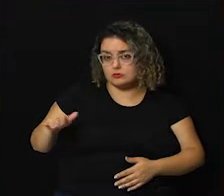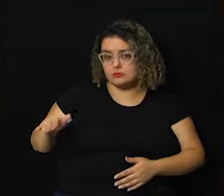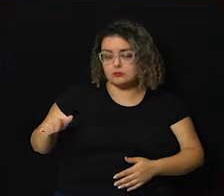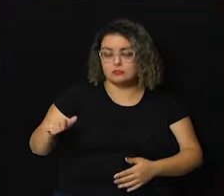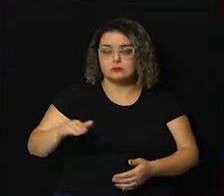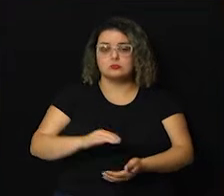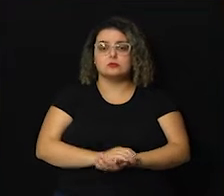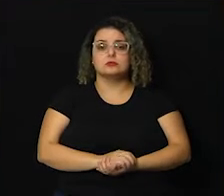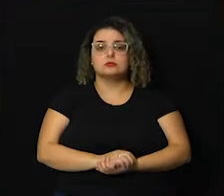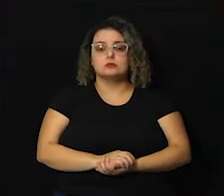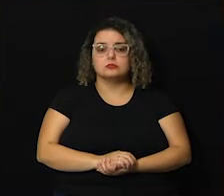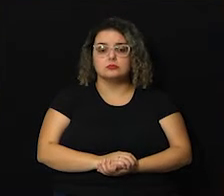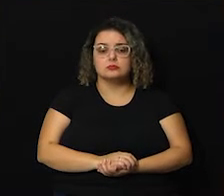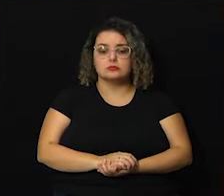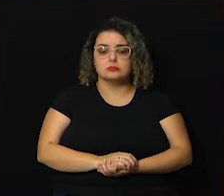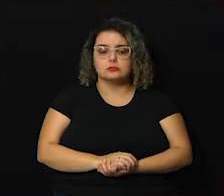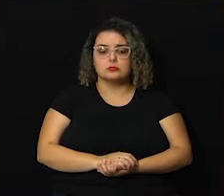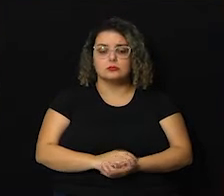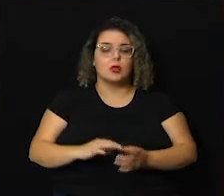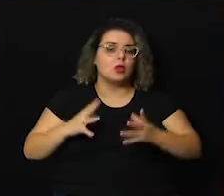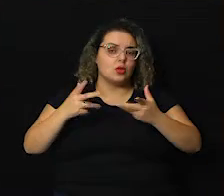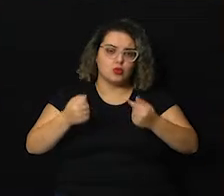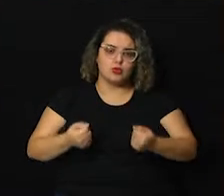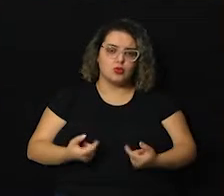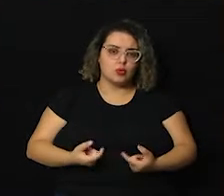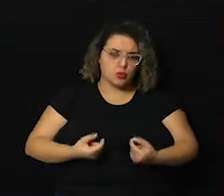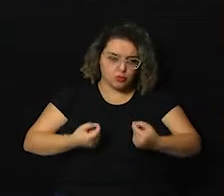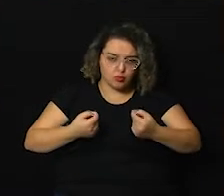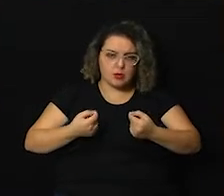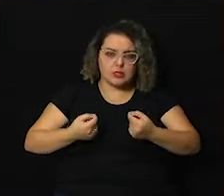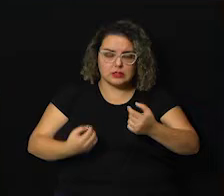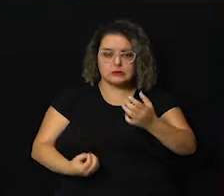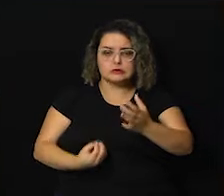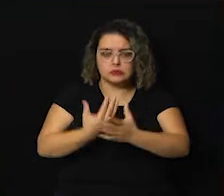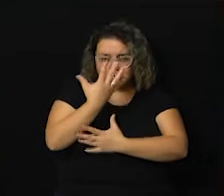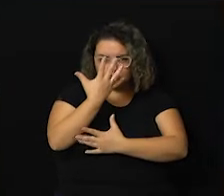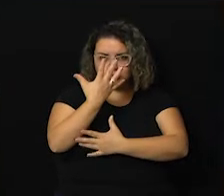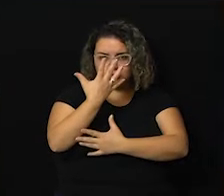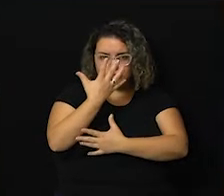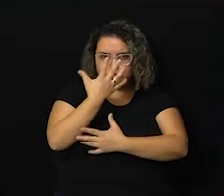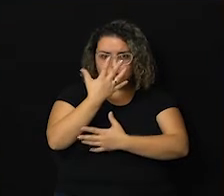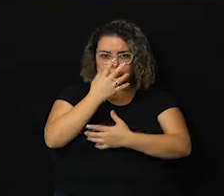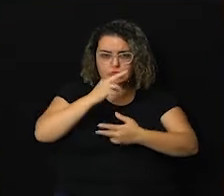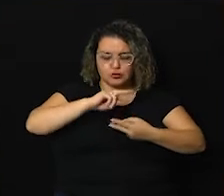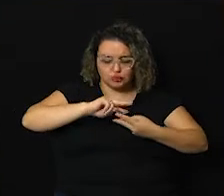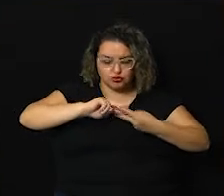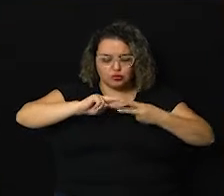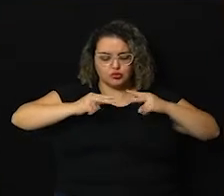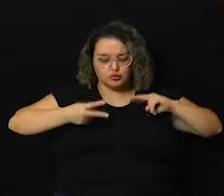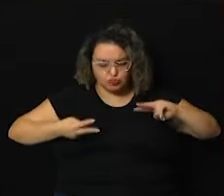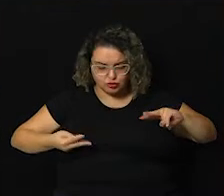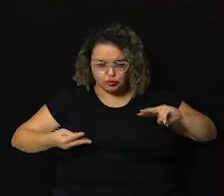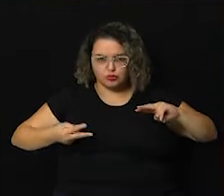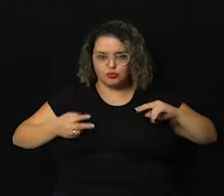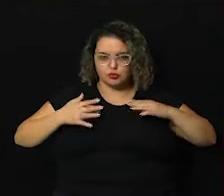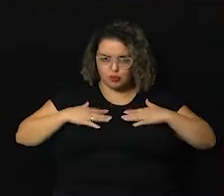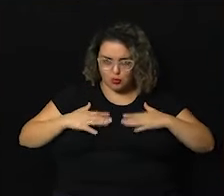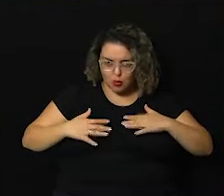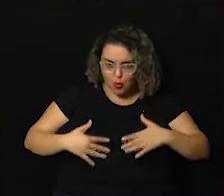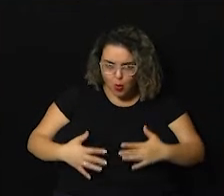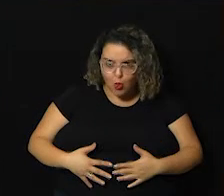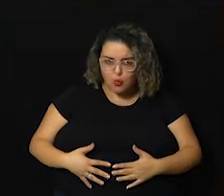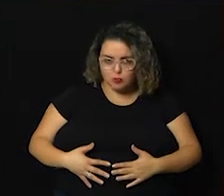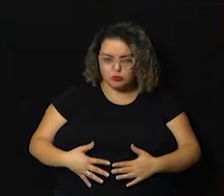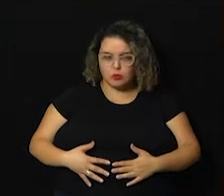ele, na verdade, todo câncer ele se origina de alterações genéticas naquele tecido. Veja,